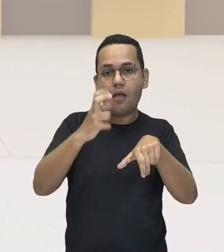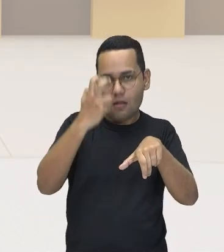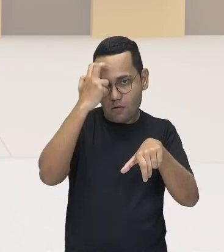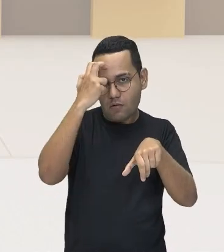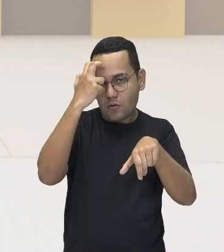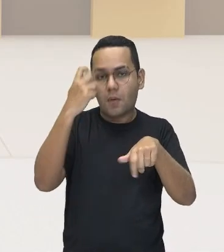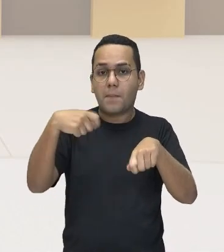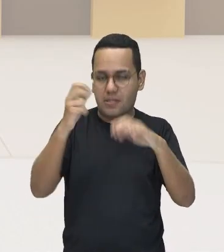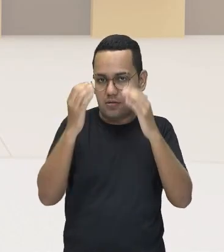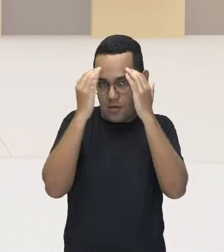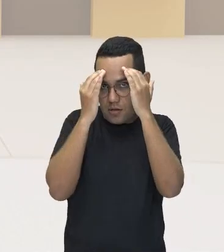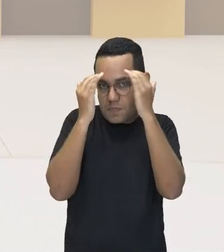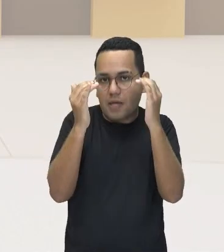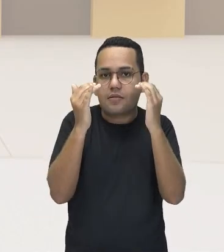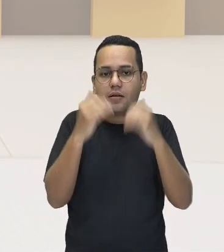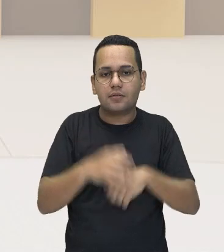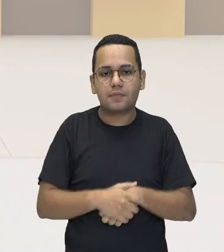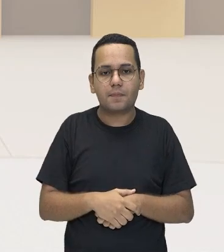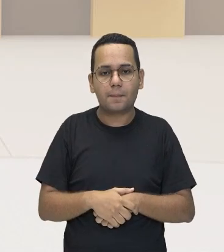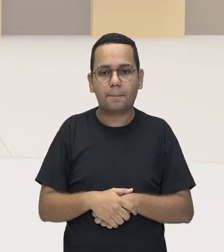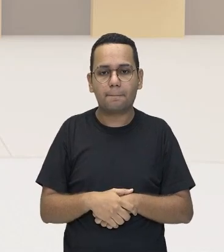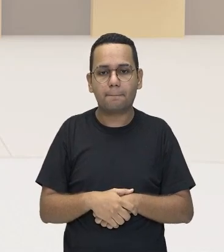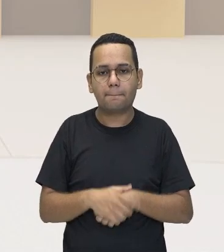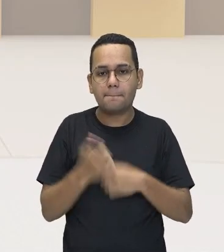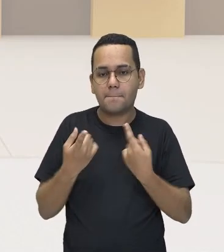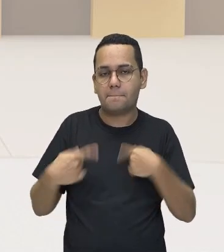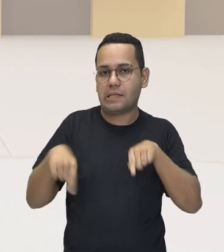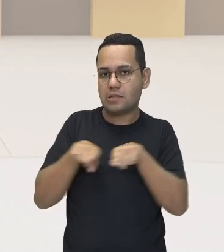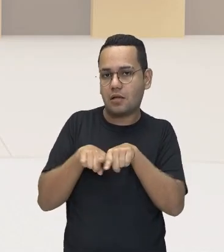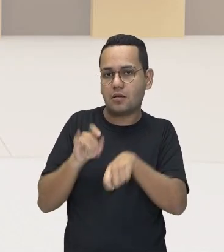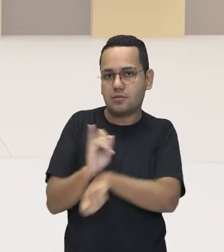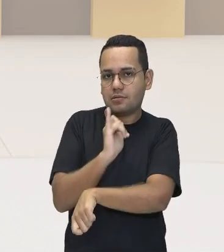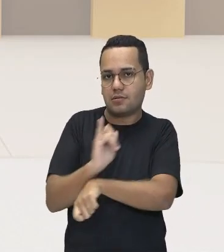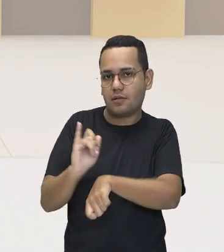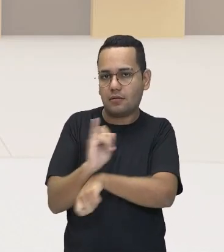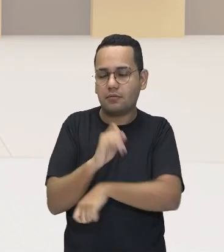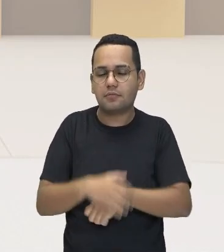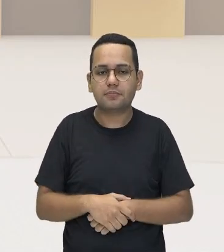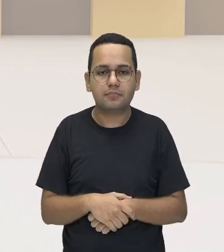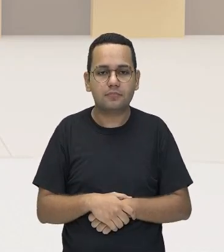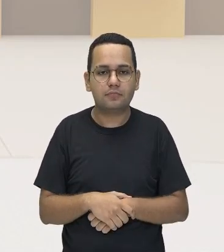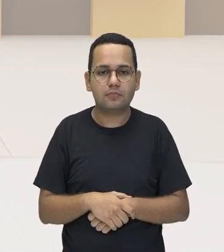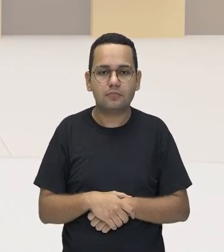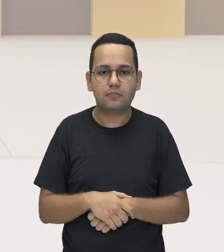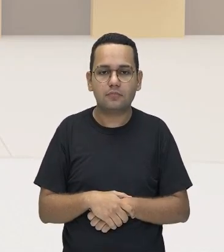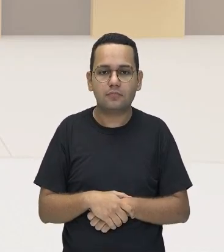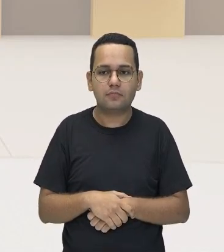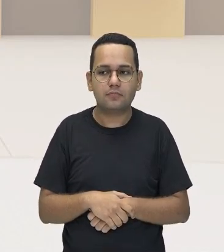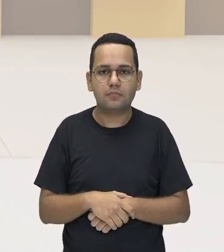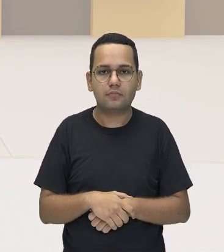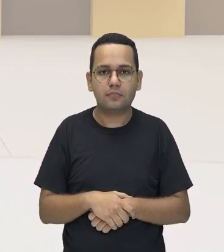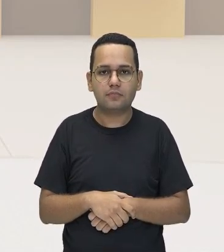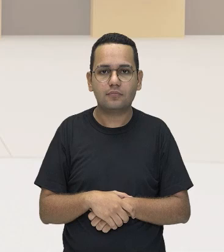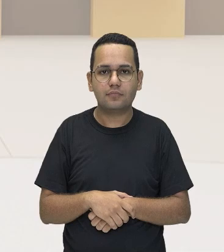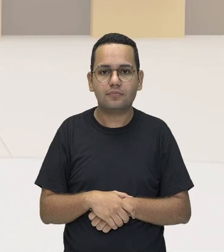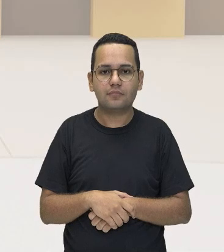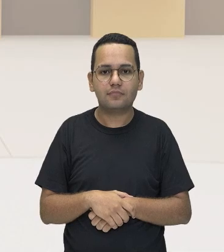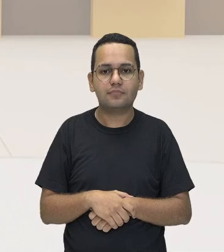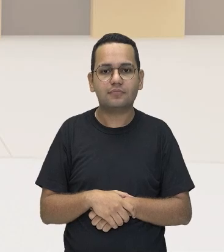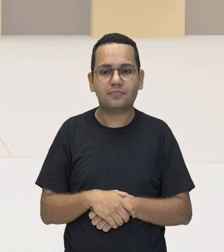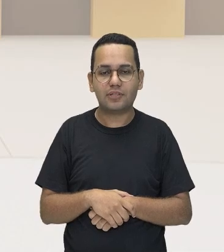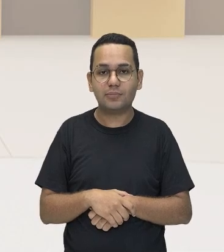nesse momento. Isso, parcerias estratégicas, né, saber ali com quem você está fazendo uma